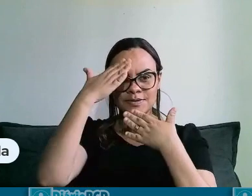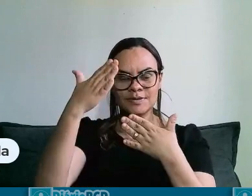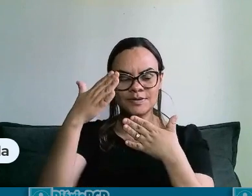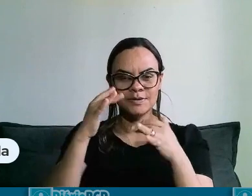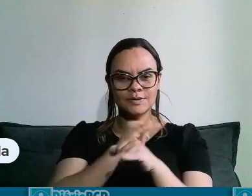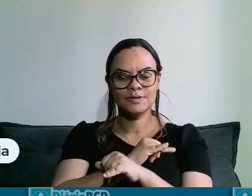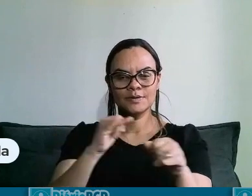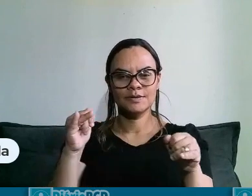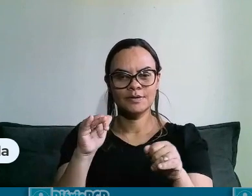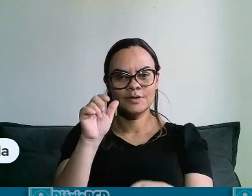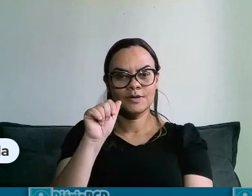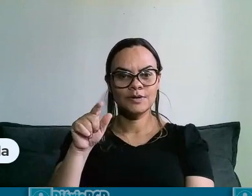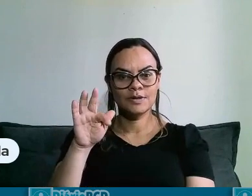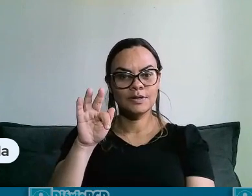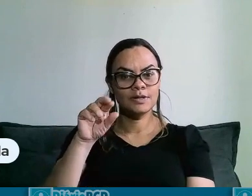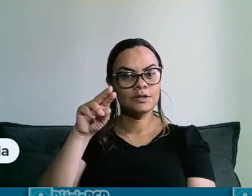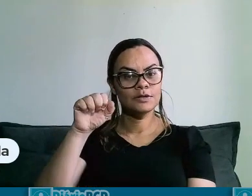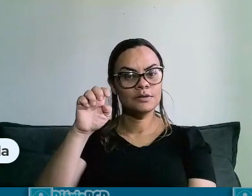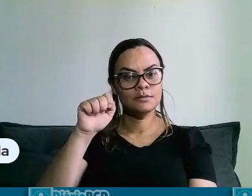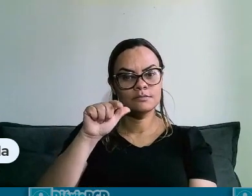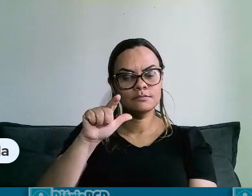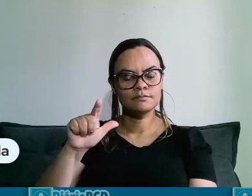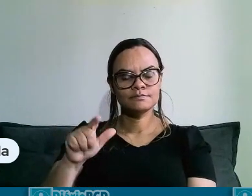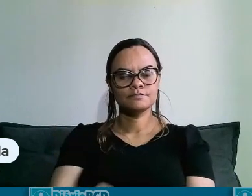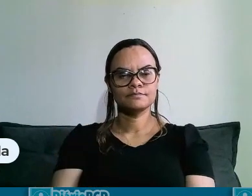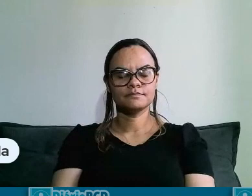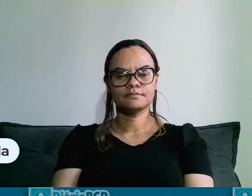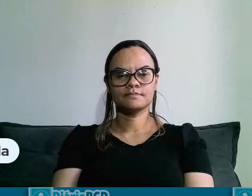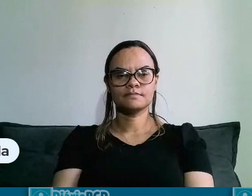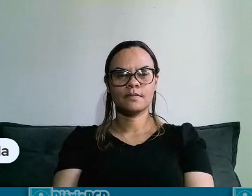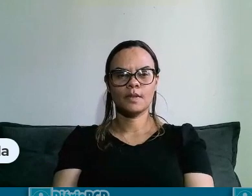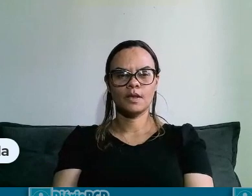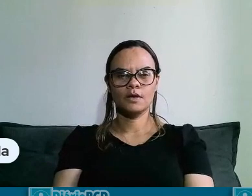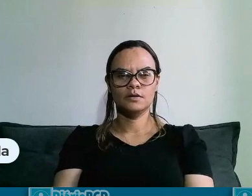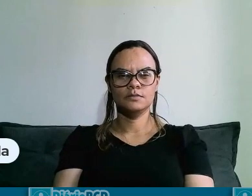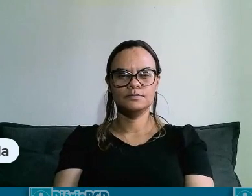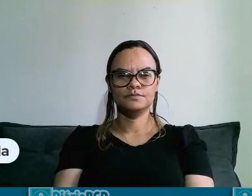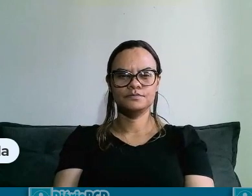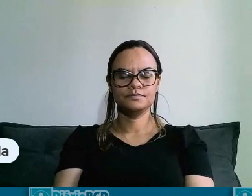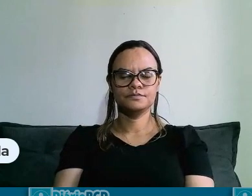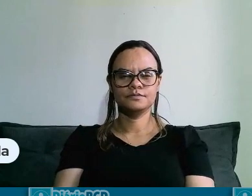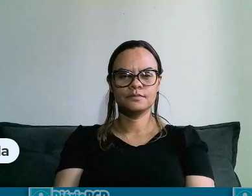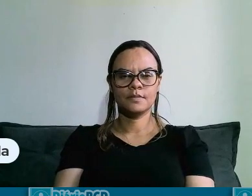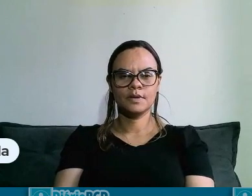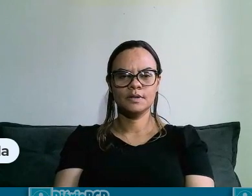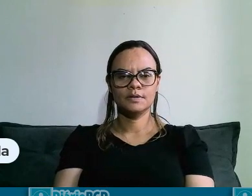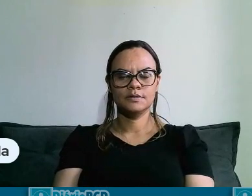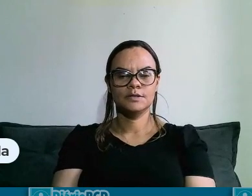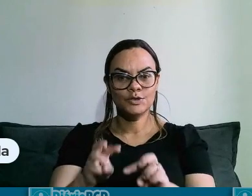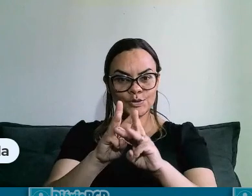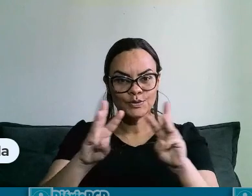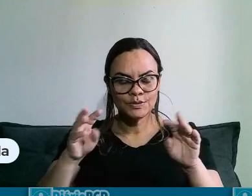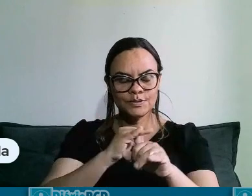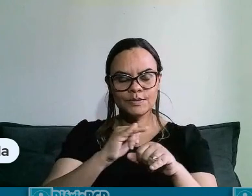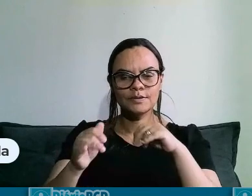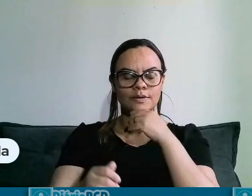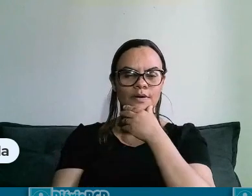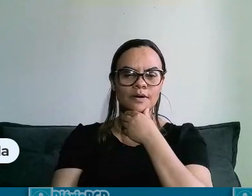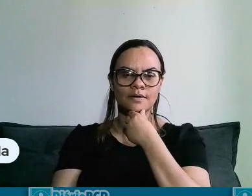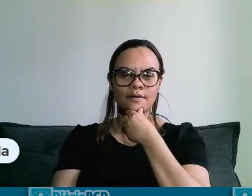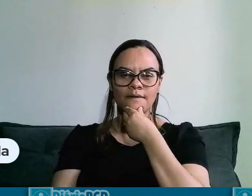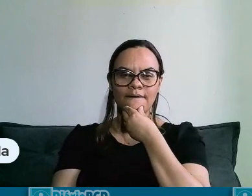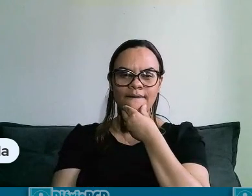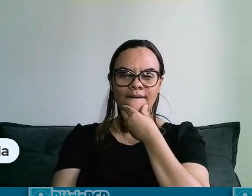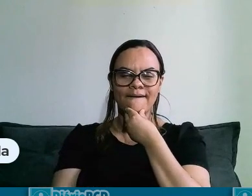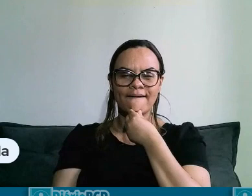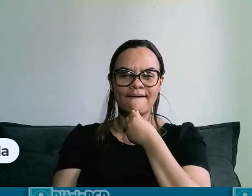aqui a Fundação Pro Renal, divulgar o Instagram, divulgar o nosso site e colocar aqui que caso, na